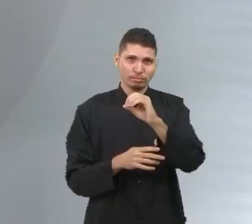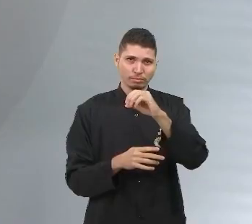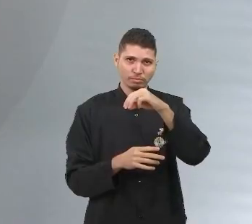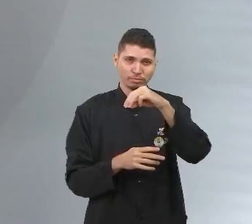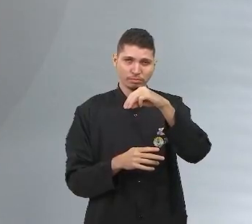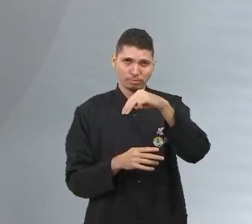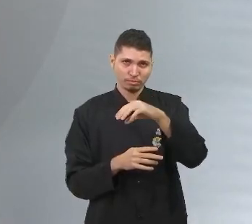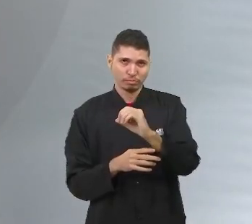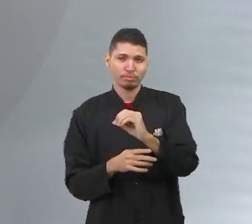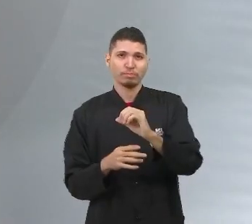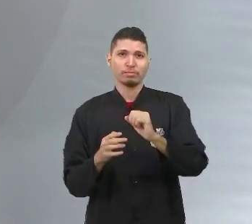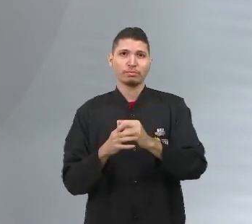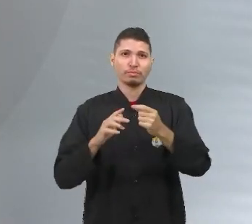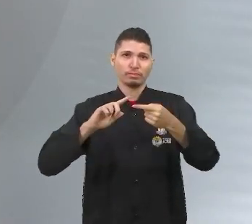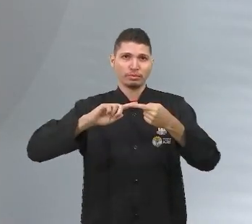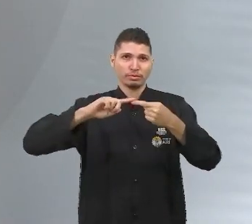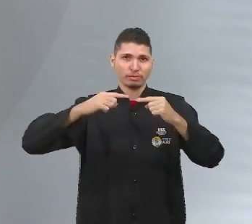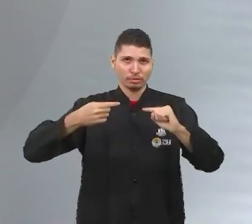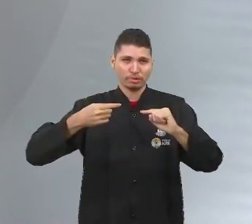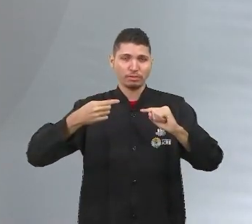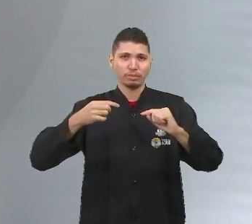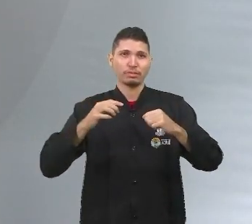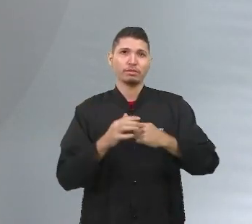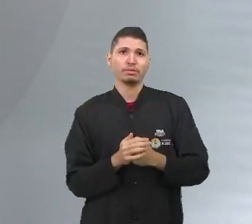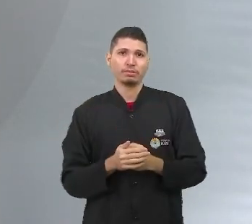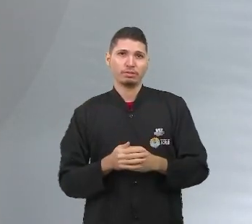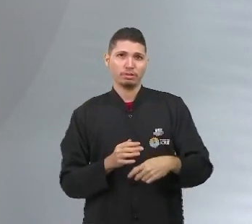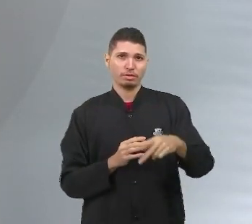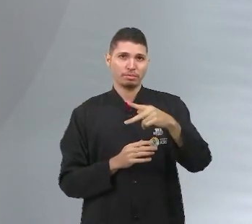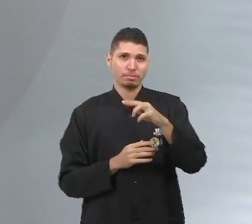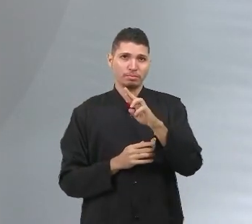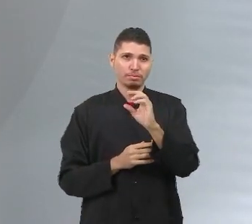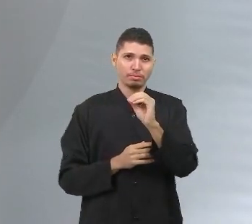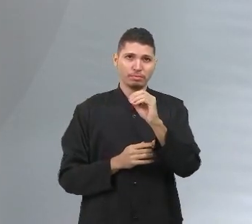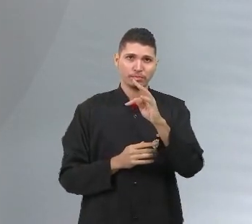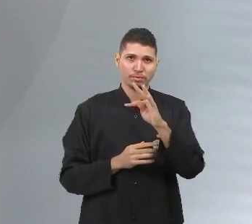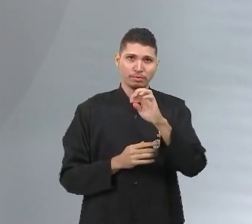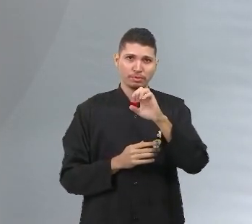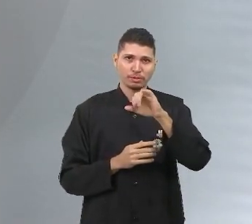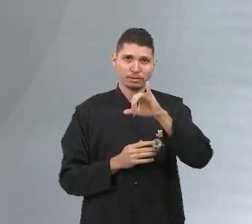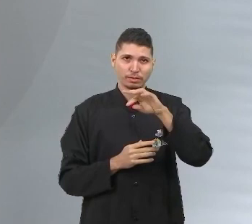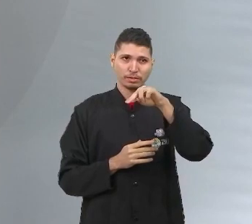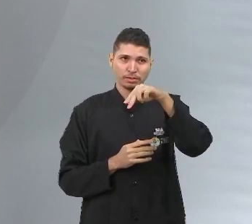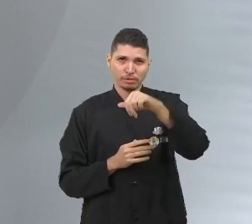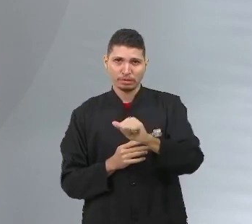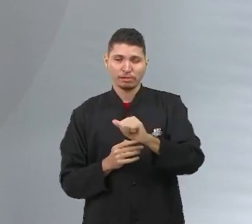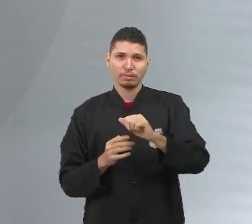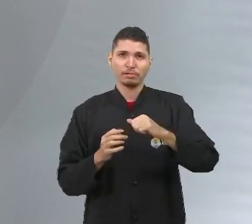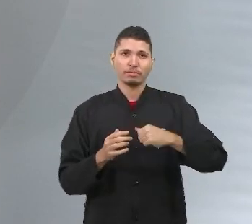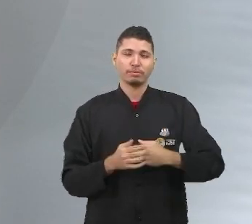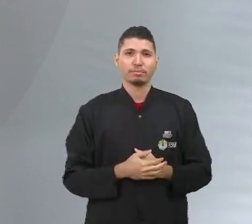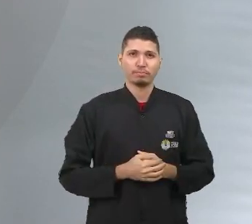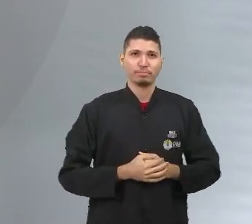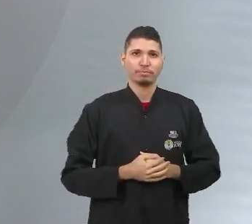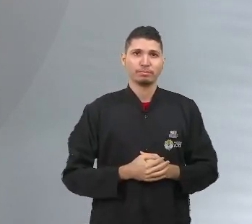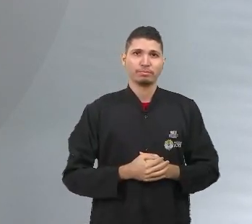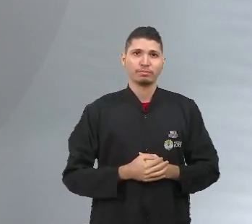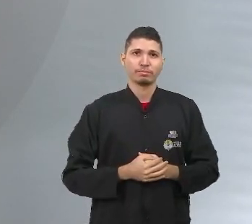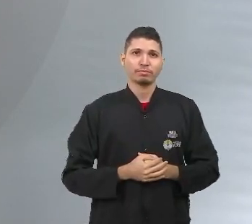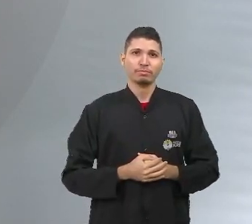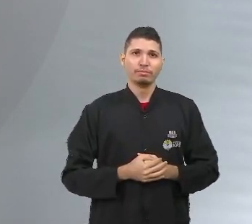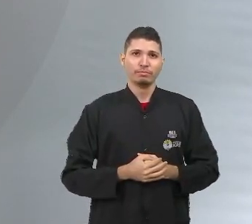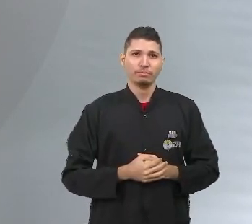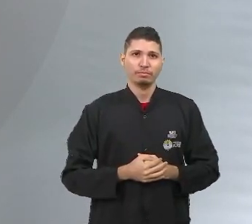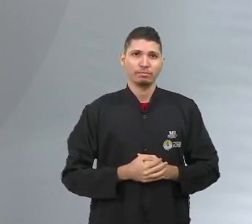RNA ribossômico e proteínas, vai amparar o RNA mensageiro, pode ser,